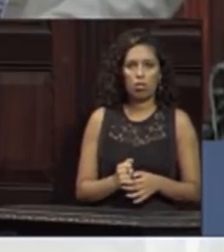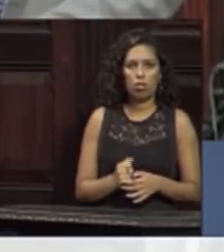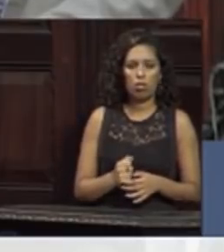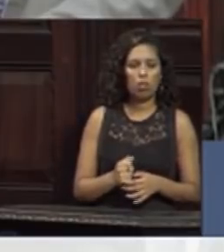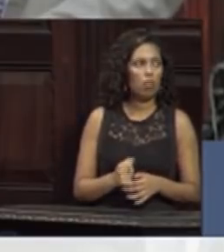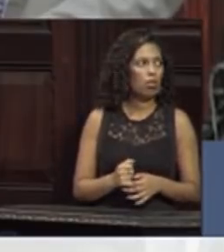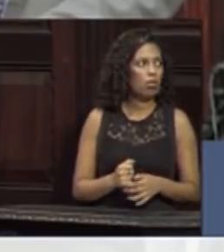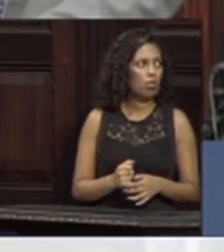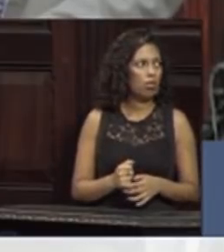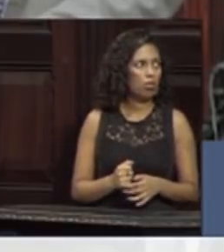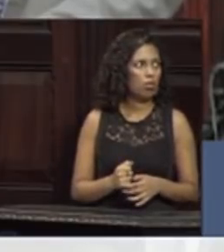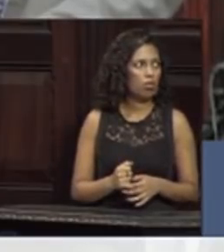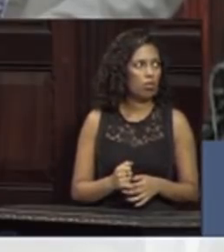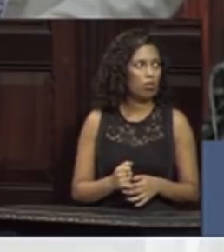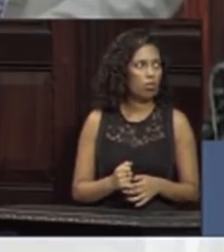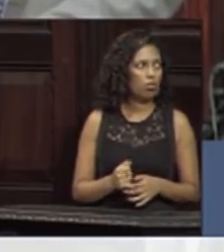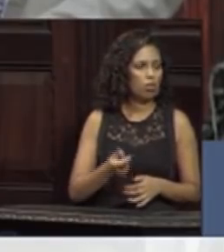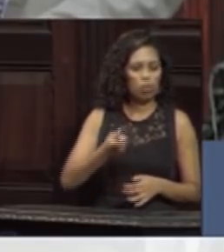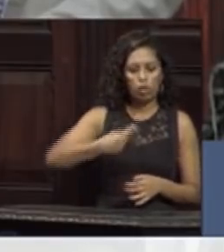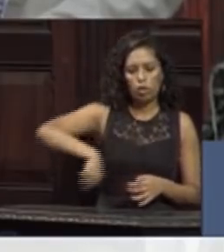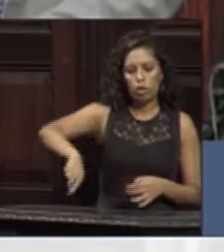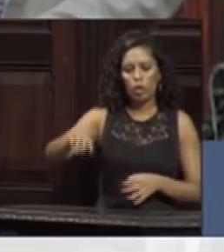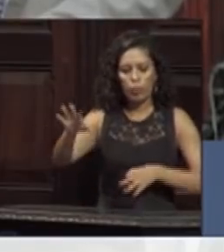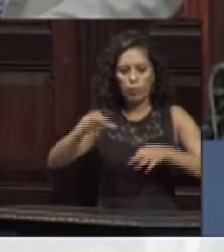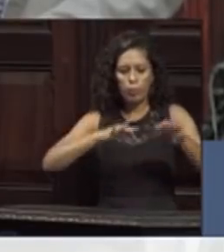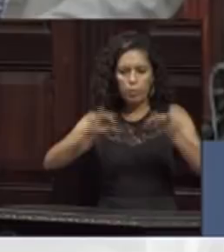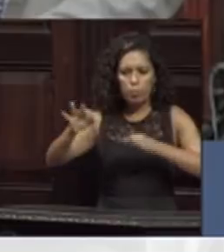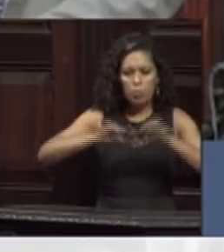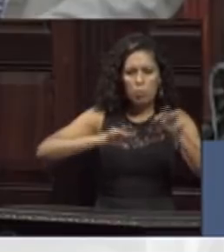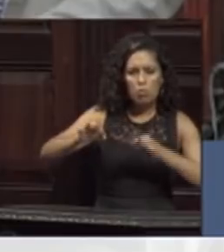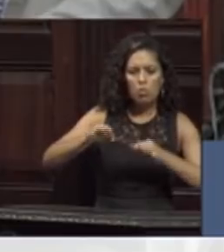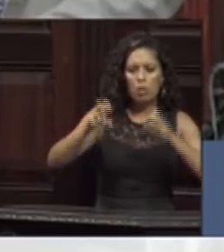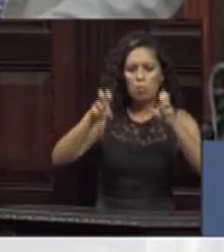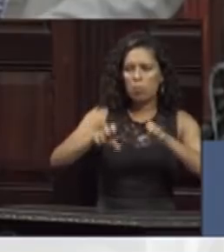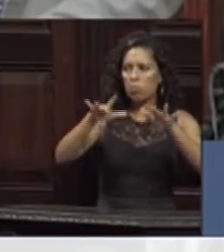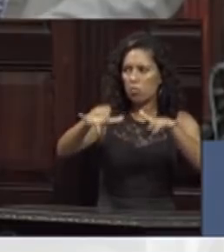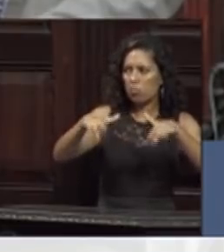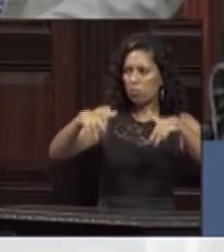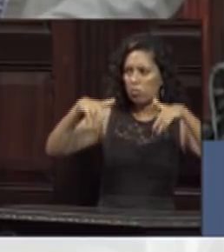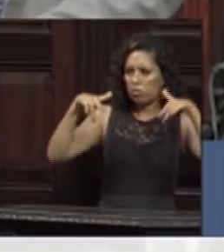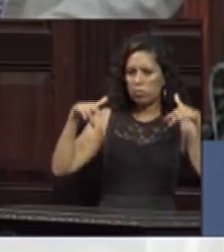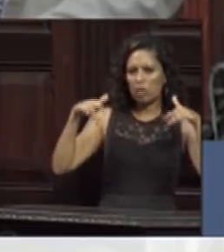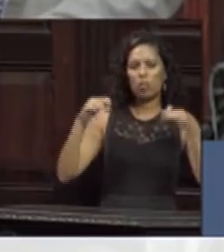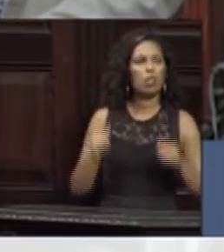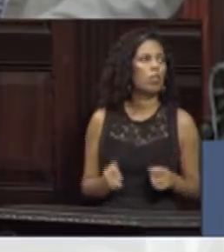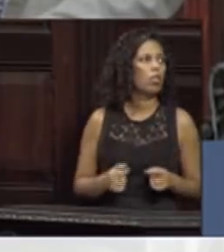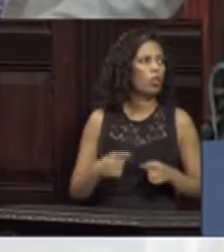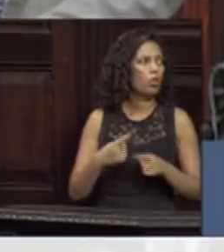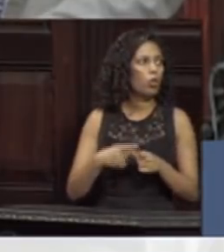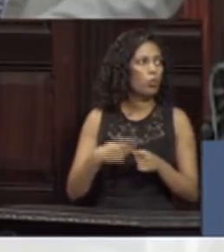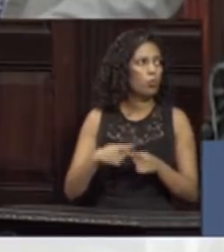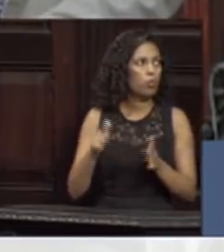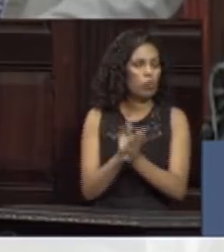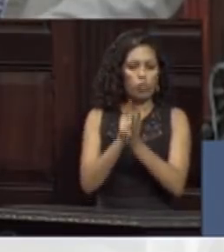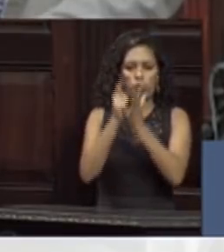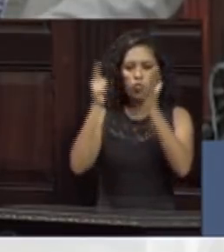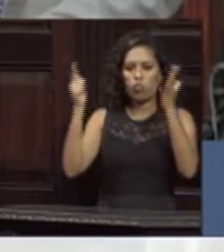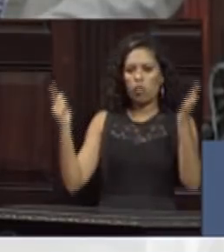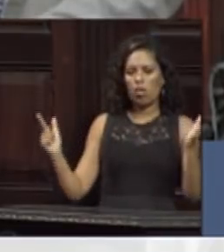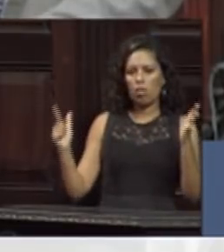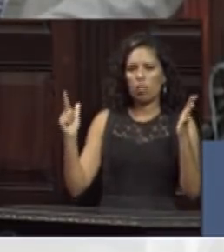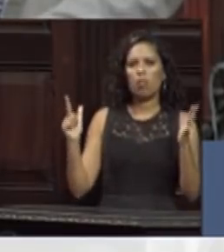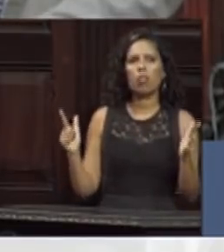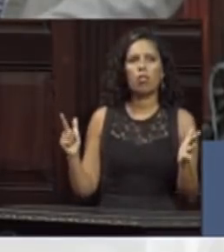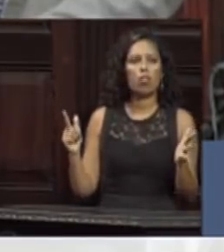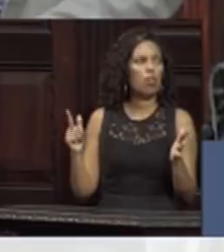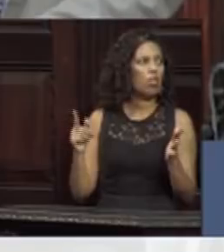Então, vamos sentar, vamos negociar, vamos discutir, mas não é bem assim, porque a manchete dos jornais era que o Repetro